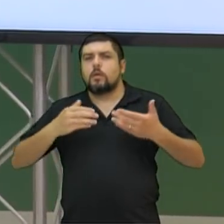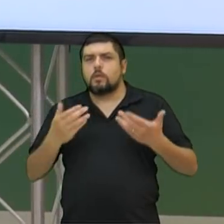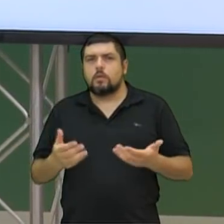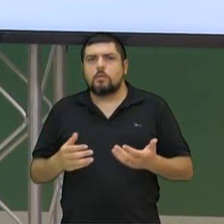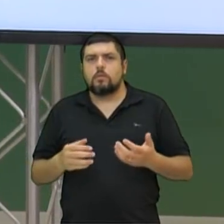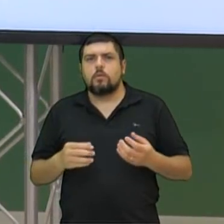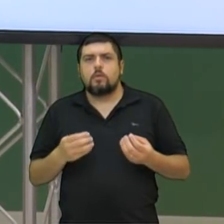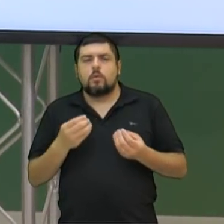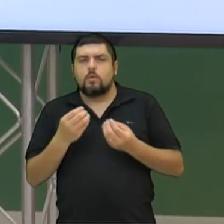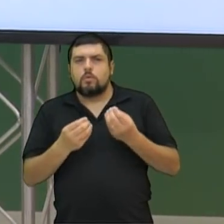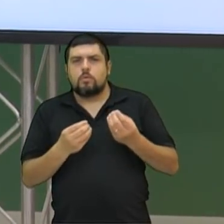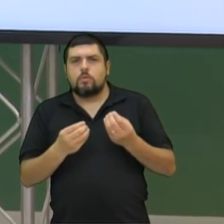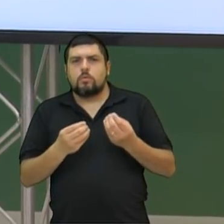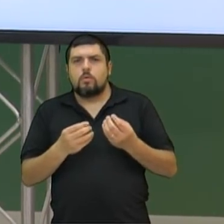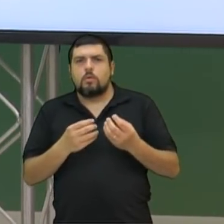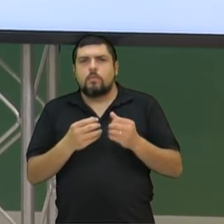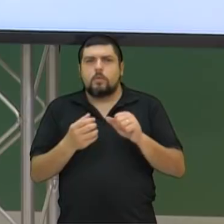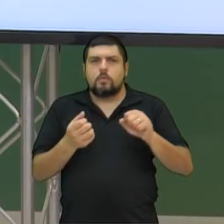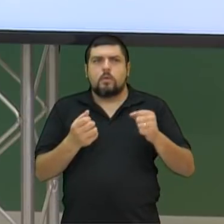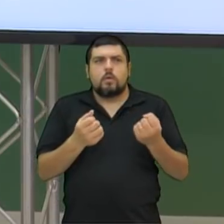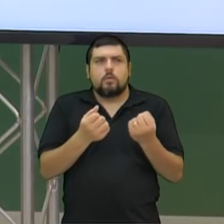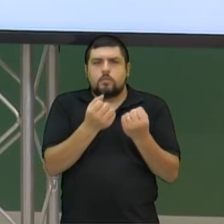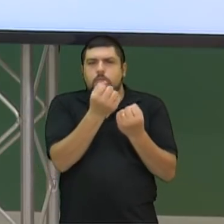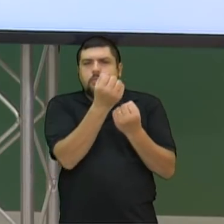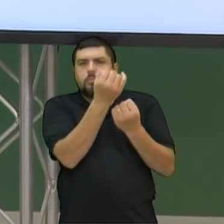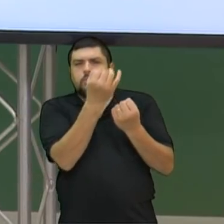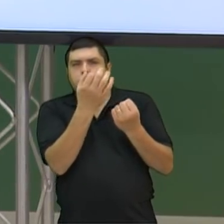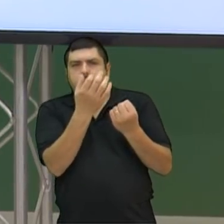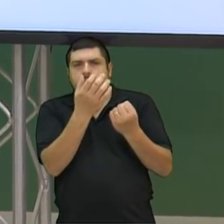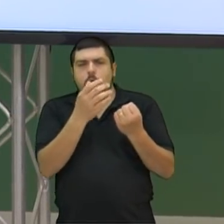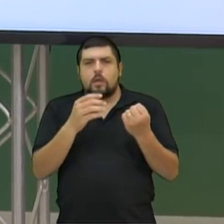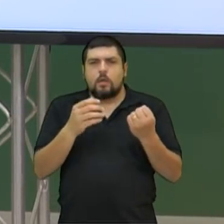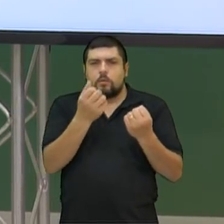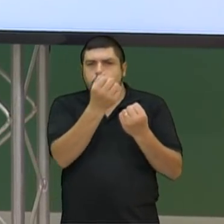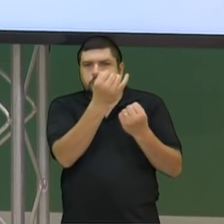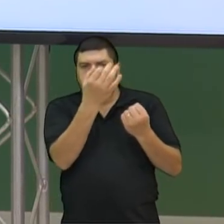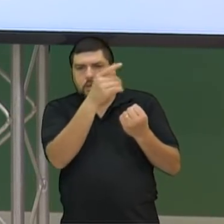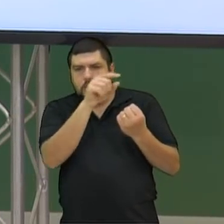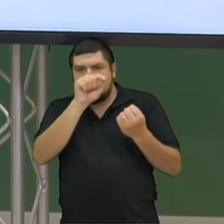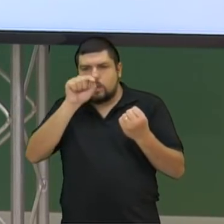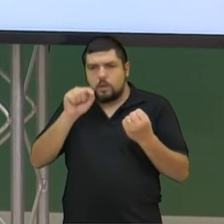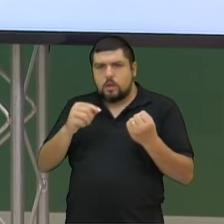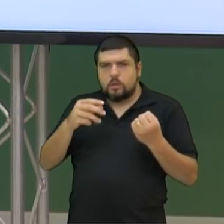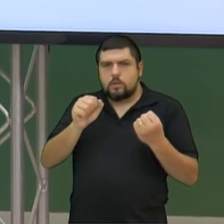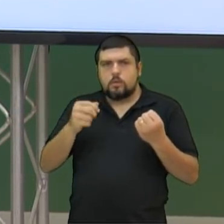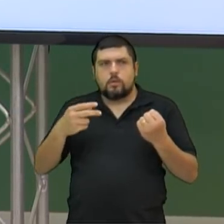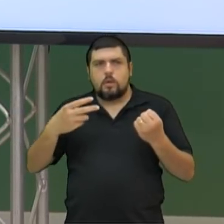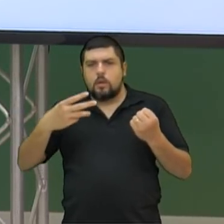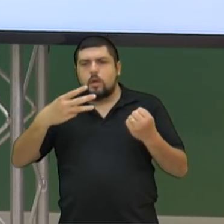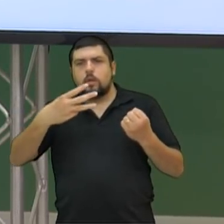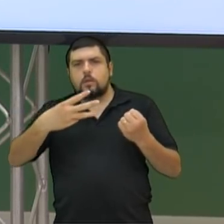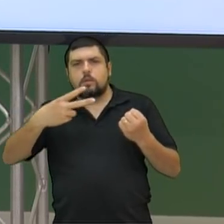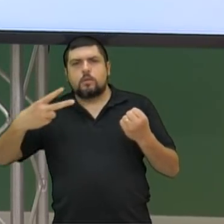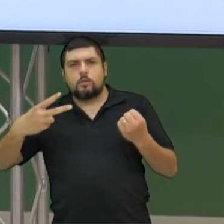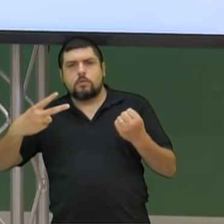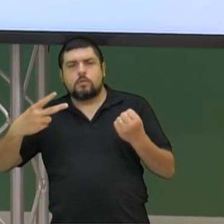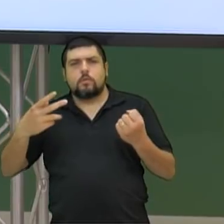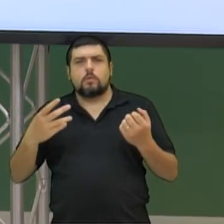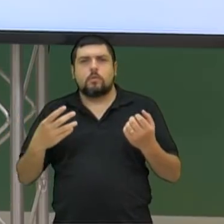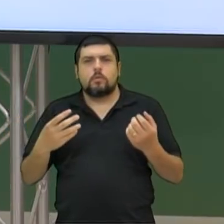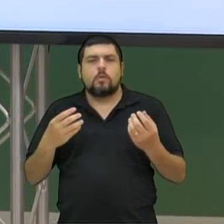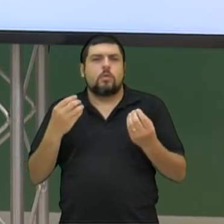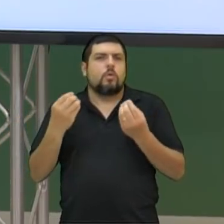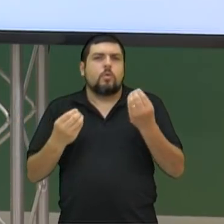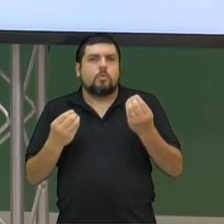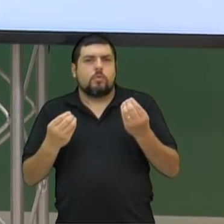x que faz com que isso aqui aconteça? Com que este valor desse lado do igual seja igual a este valor do outro lado do